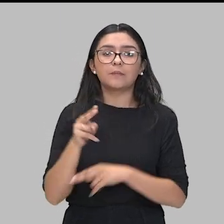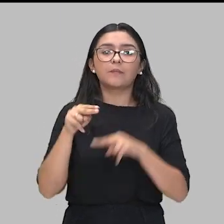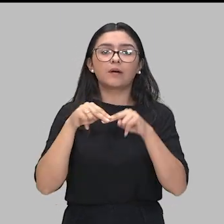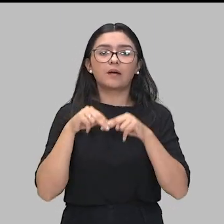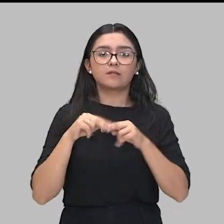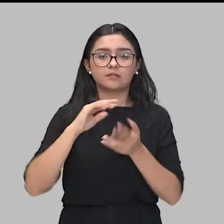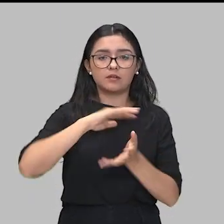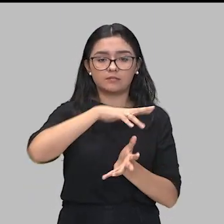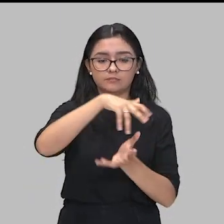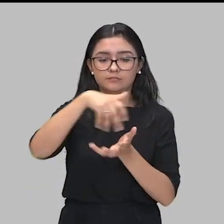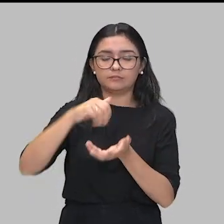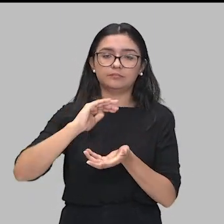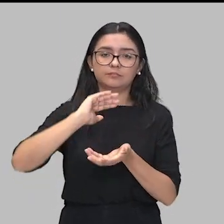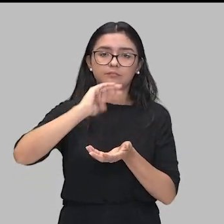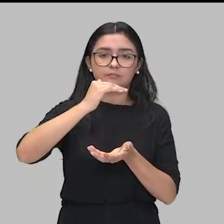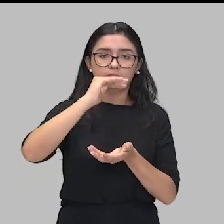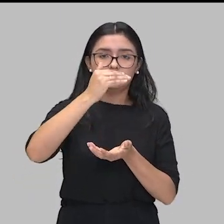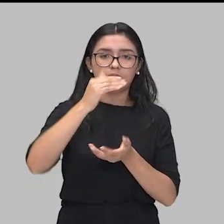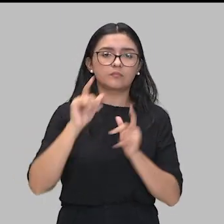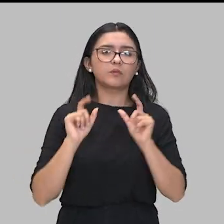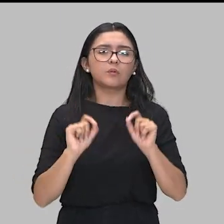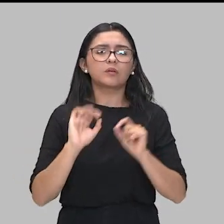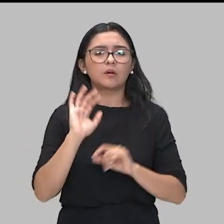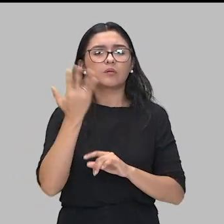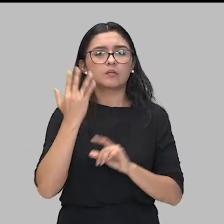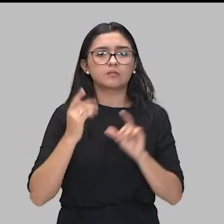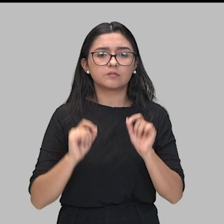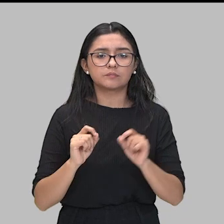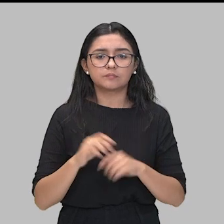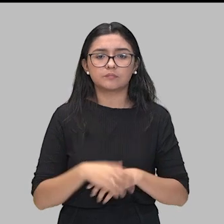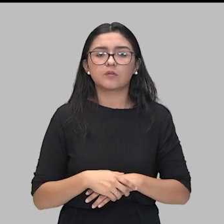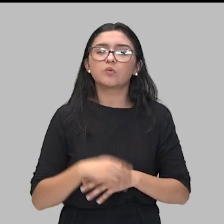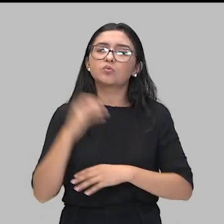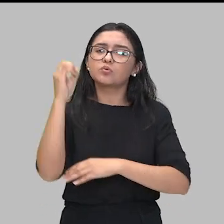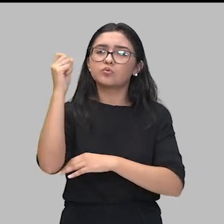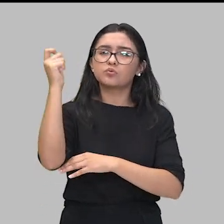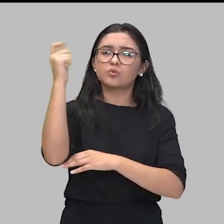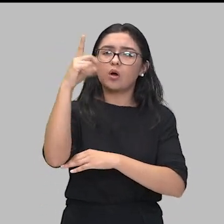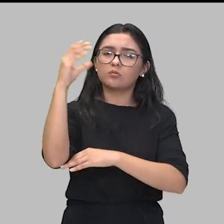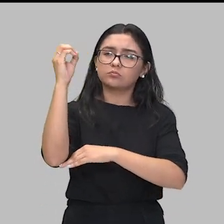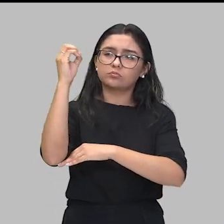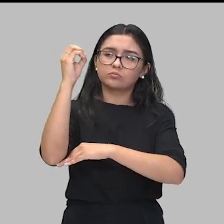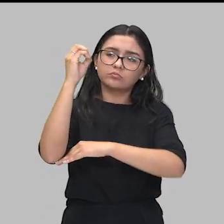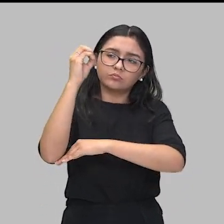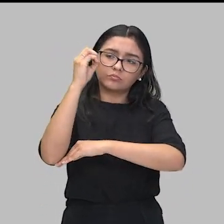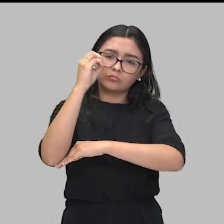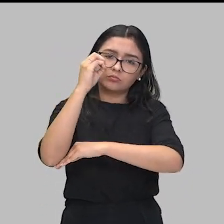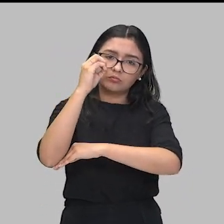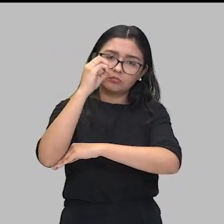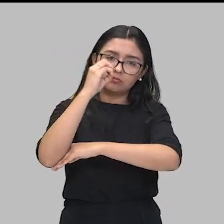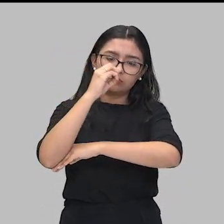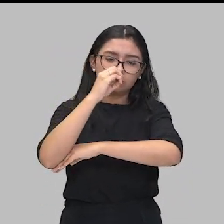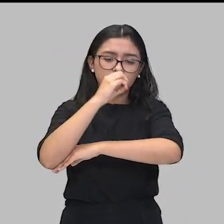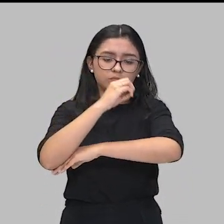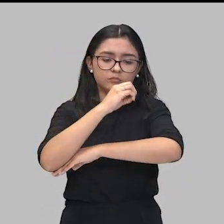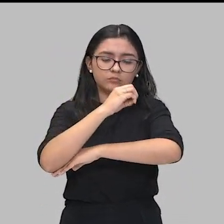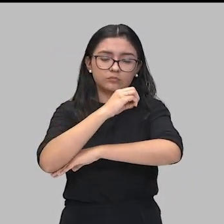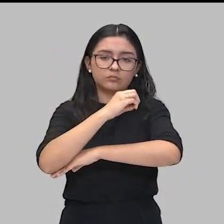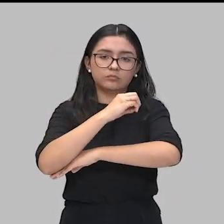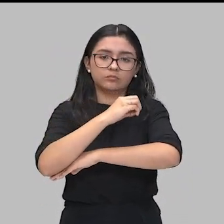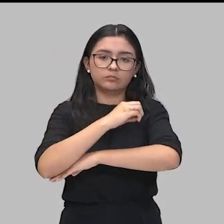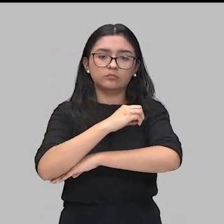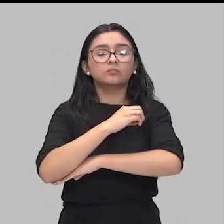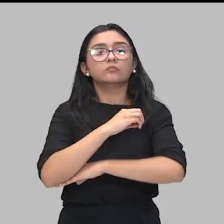atmosfera. E o que acontece conforme o Sol vai se pondo? Conforme o Sol vai se pondo, ele vai tendo que